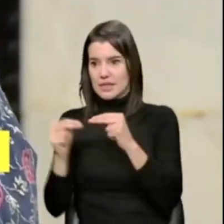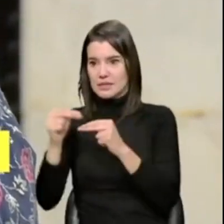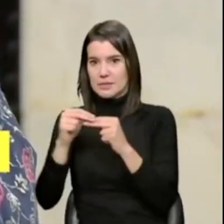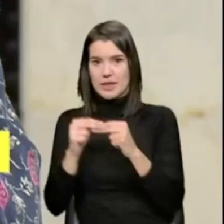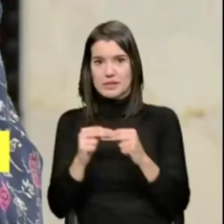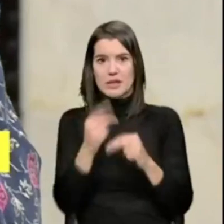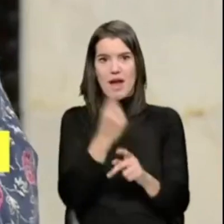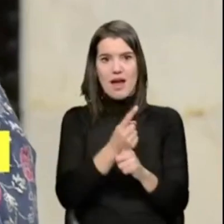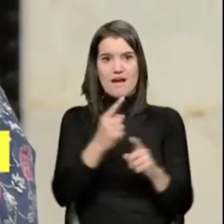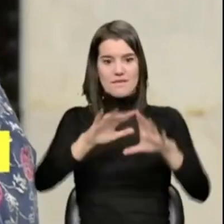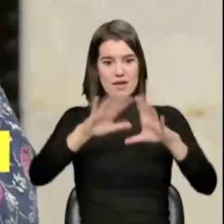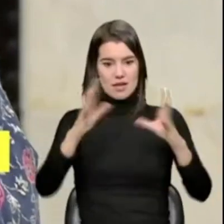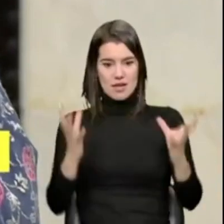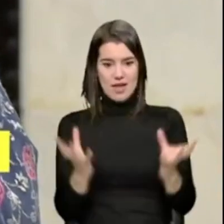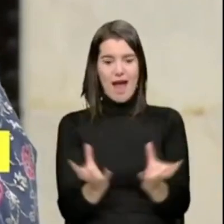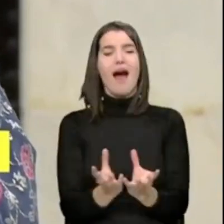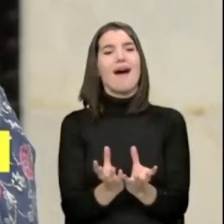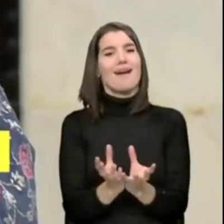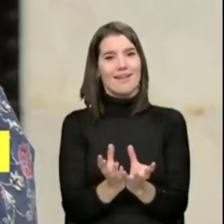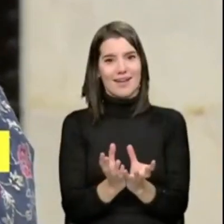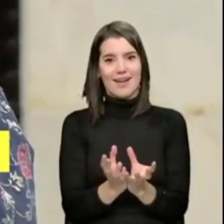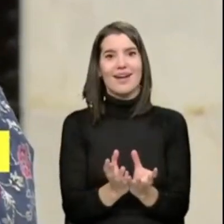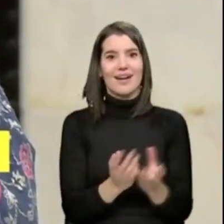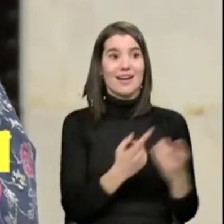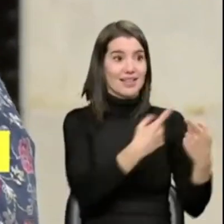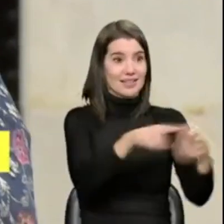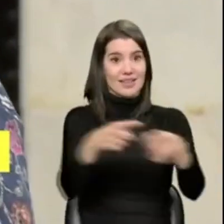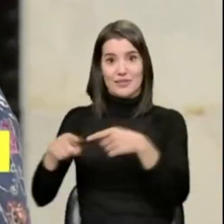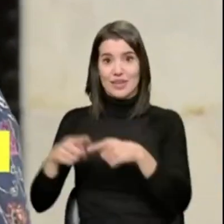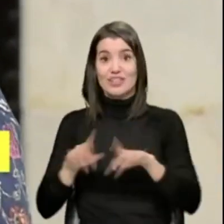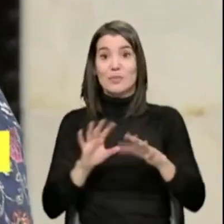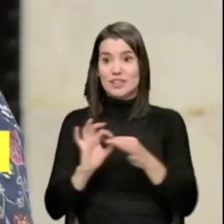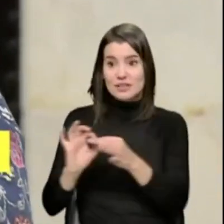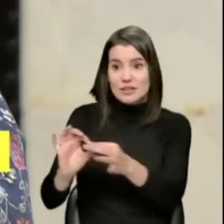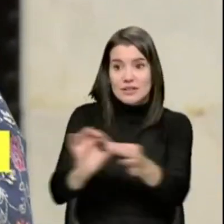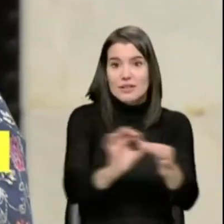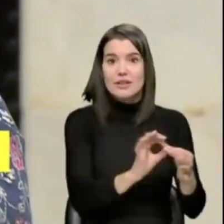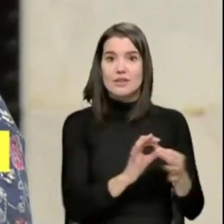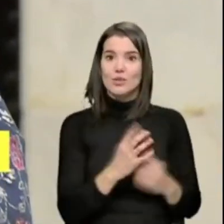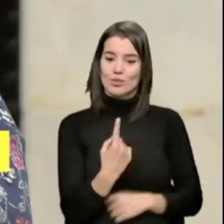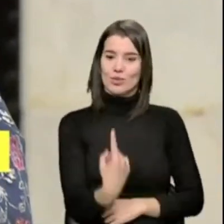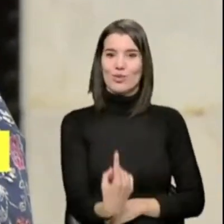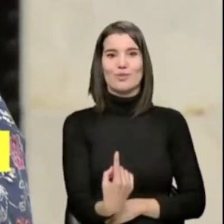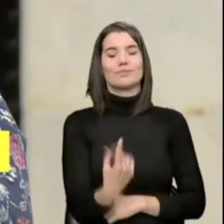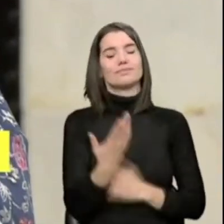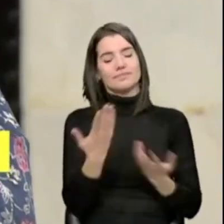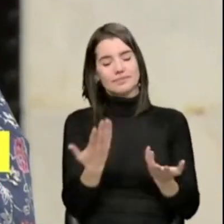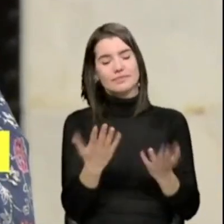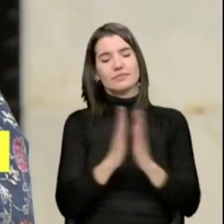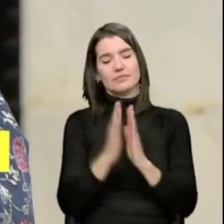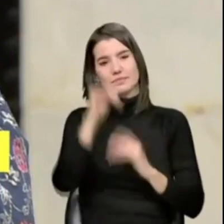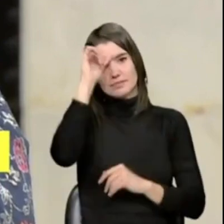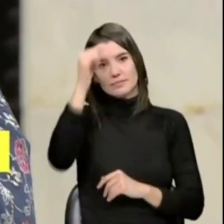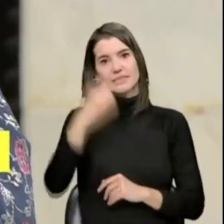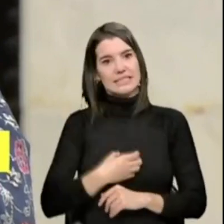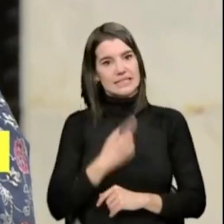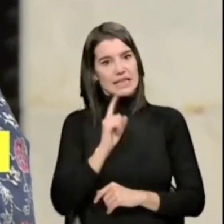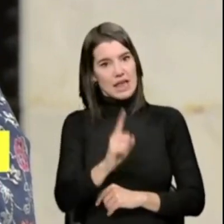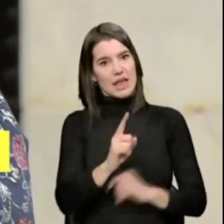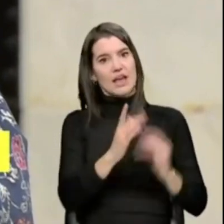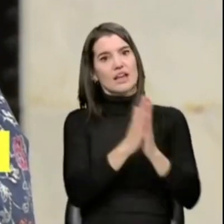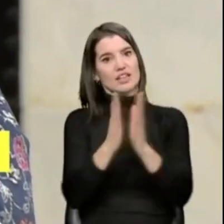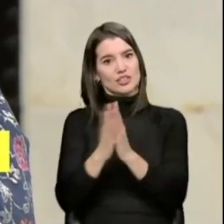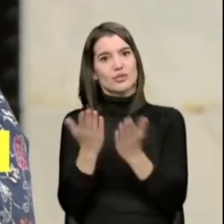nós somos todos diferentes, mas somos todos um, e portanto é neste sentido que o hinduísmo interpreta as religiões, todas elas